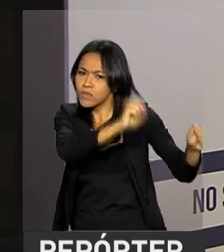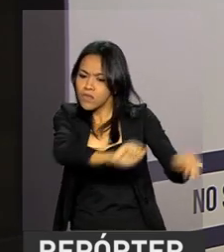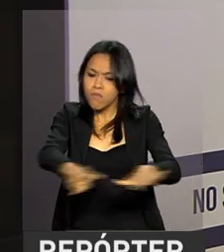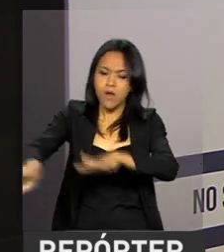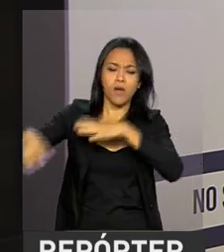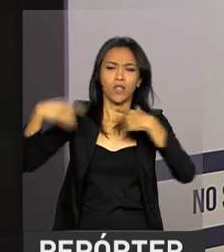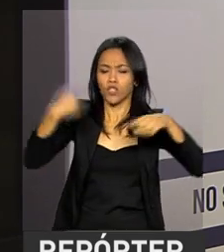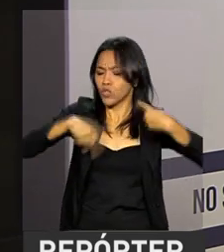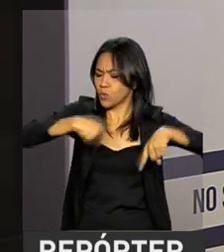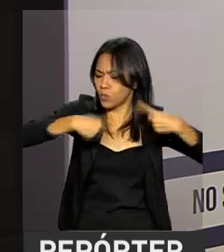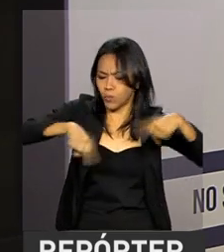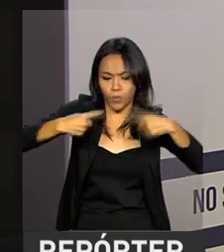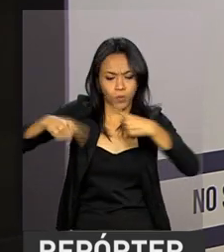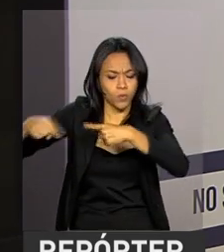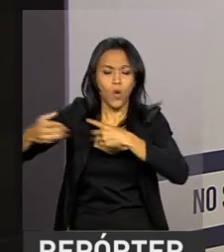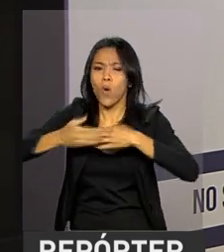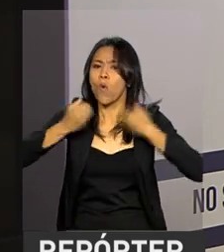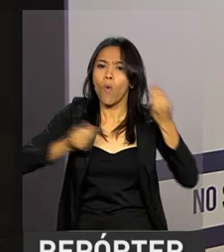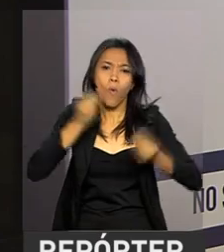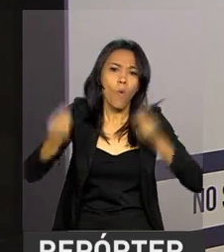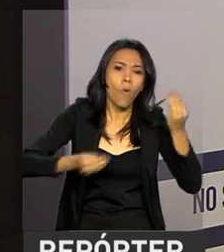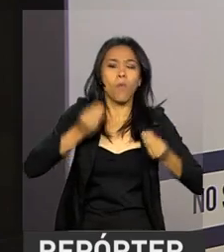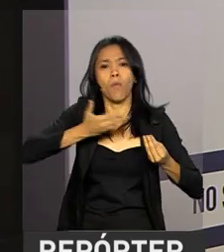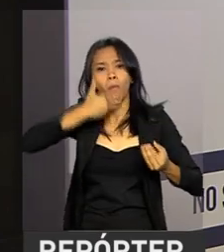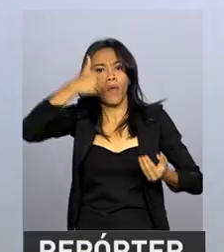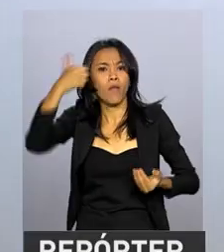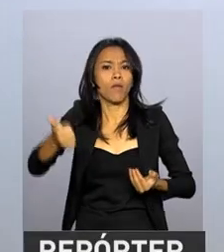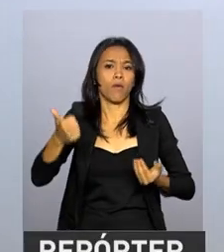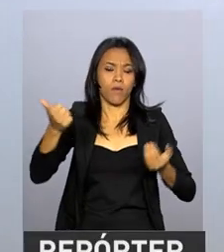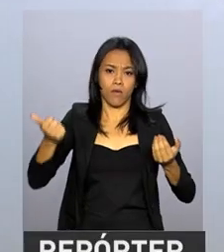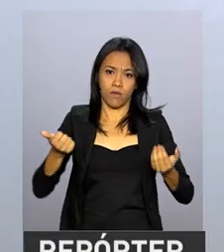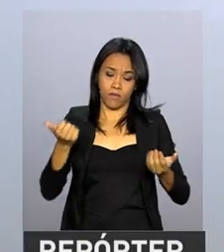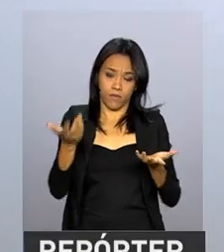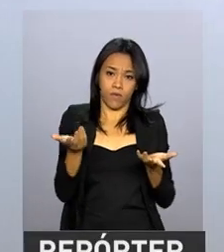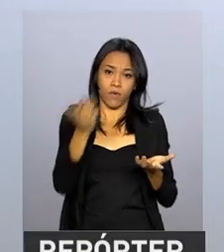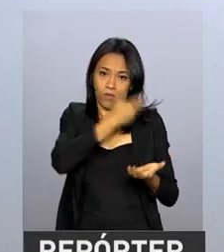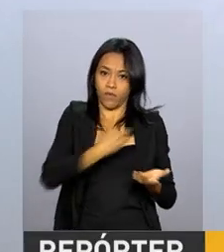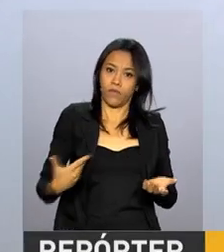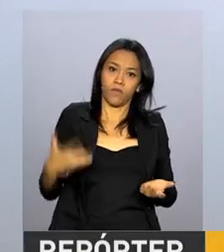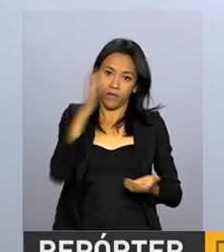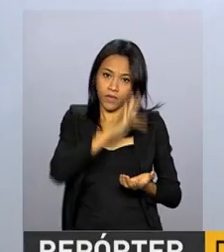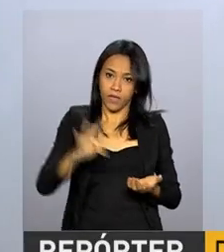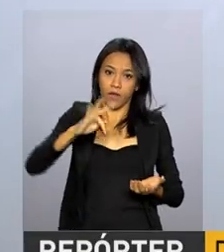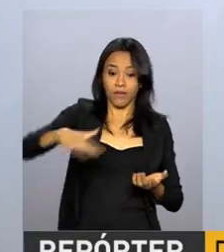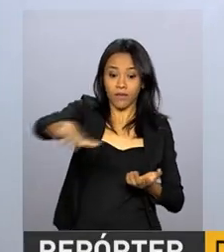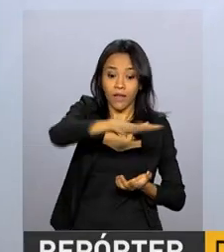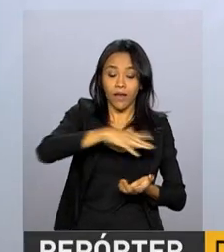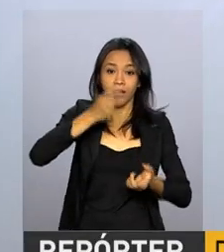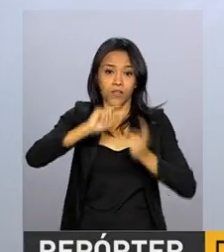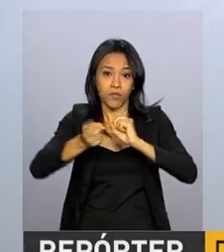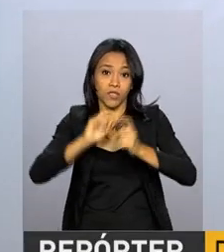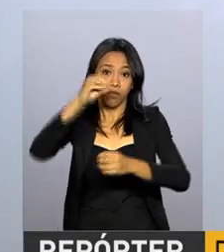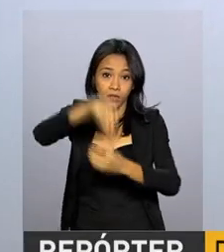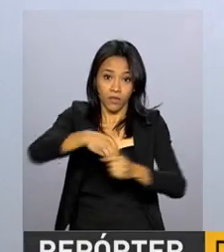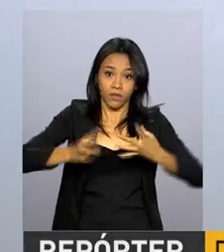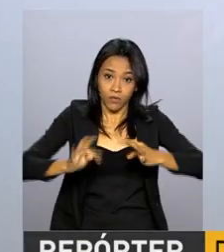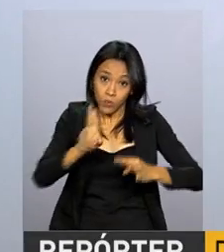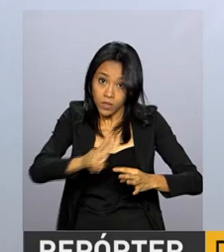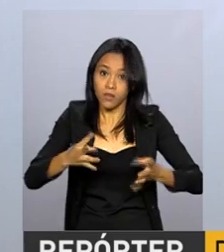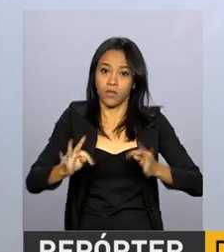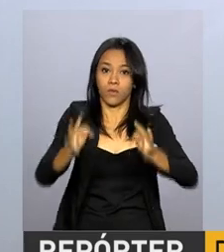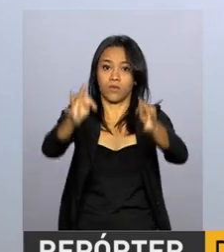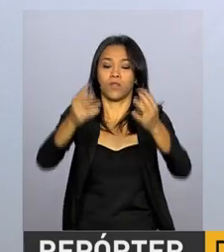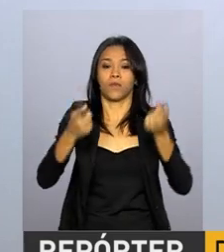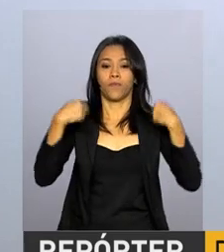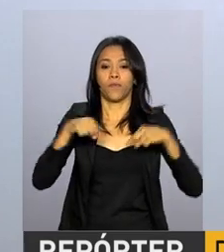como tornar o governo federal ainda mais digital. É uma agenda extensa, cujo foco é reduzir os custos